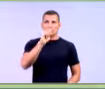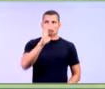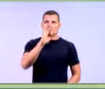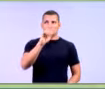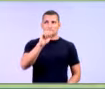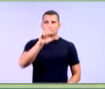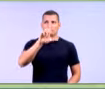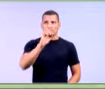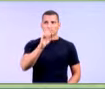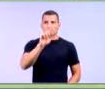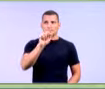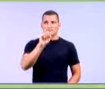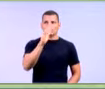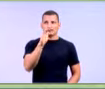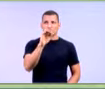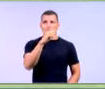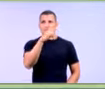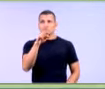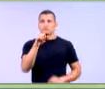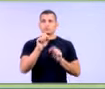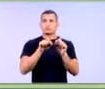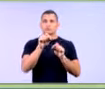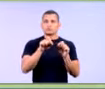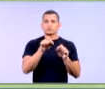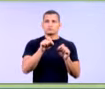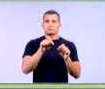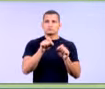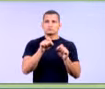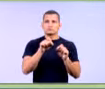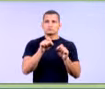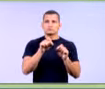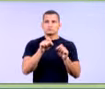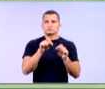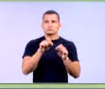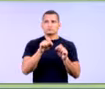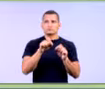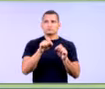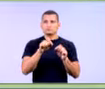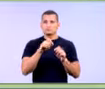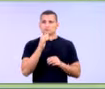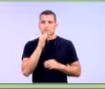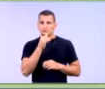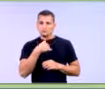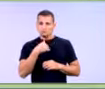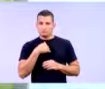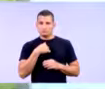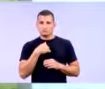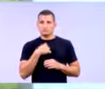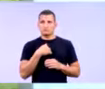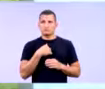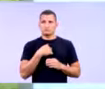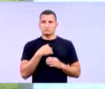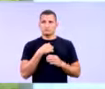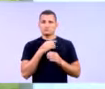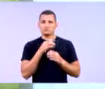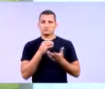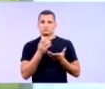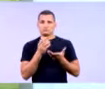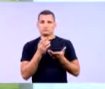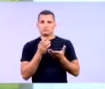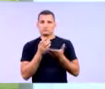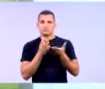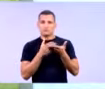da publicação. O que é isso, catalogação da publicação? Se eu vou publicar um livro, se eu